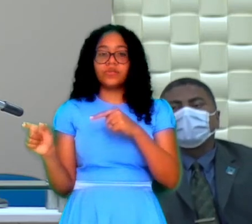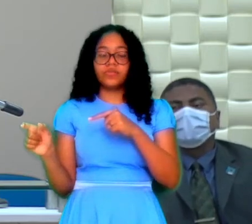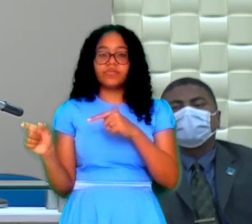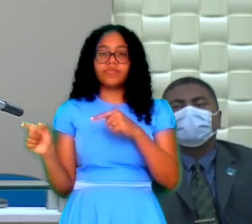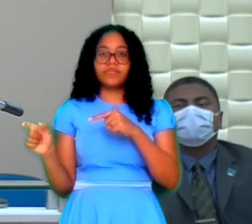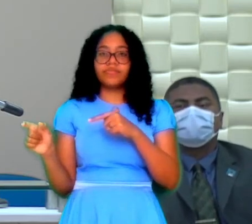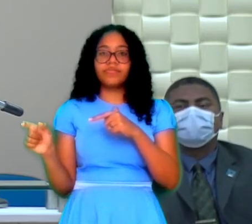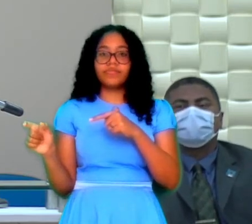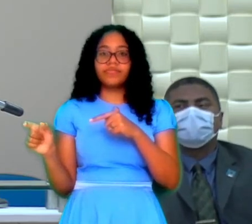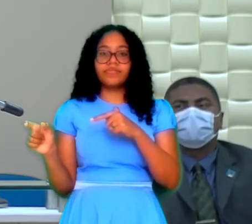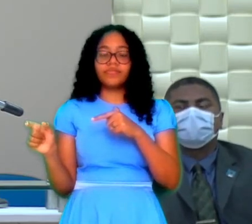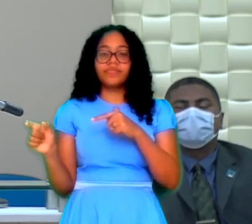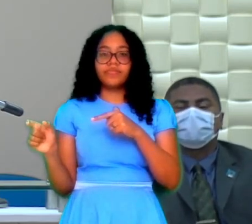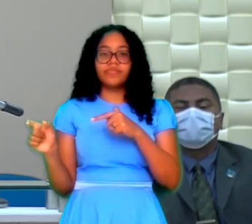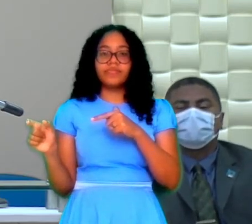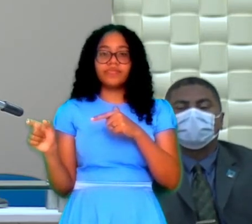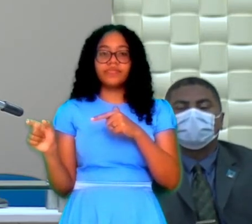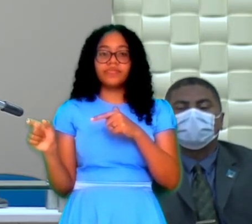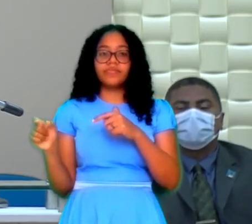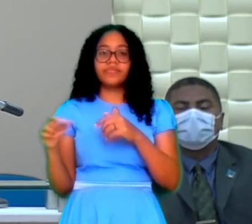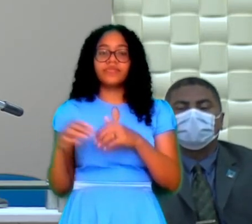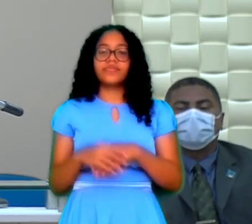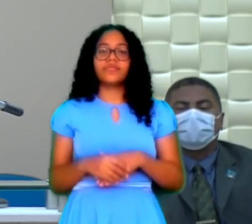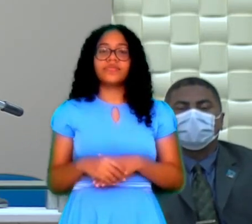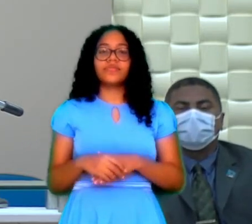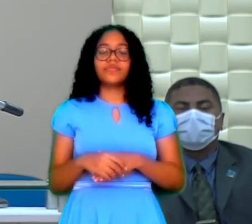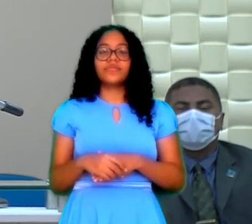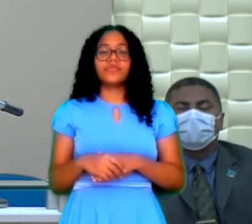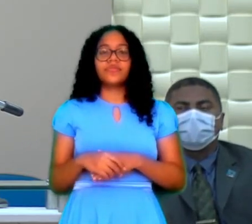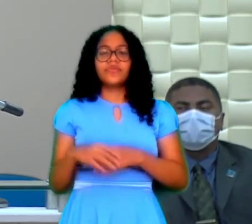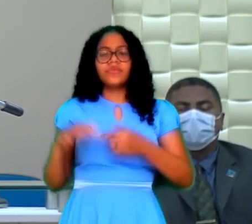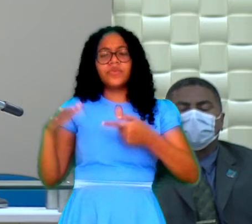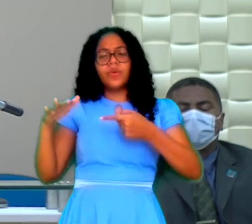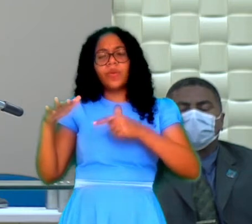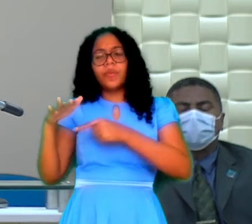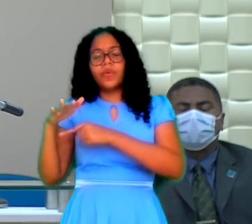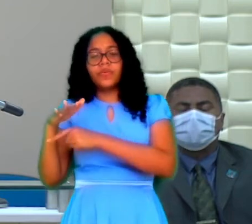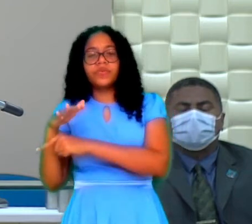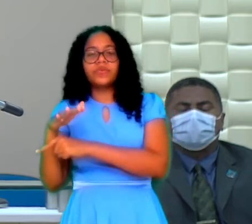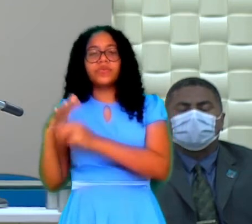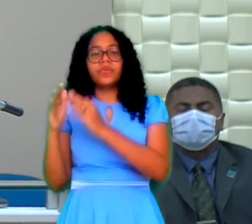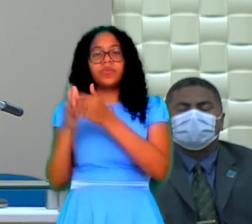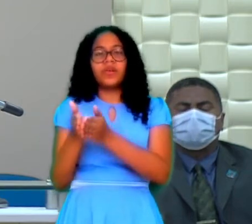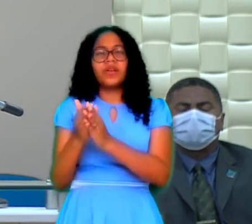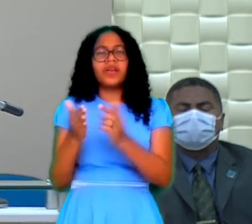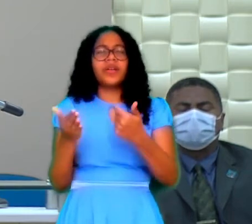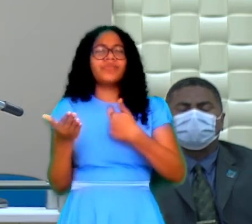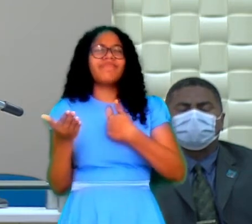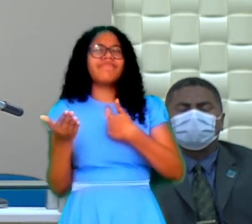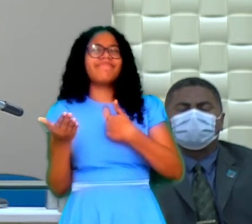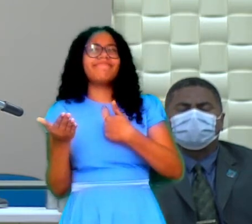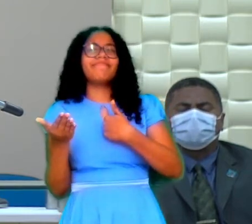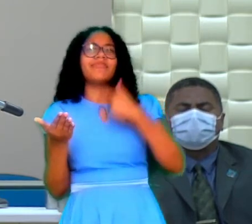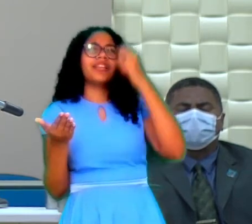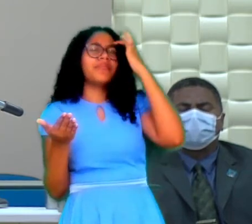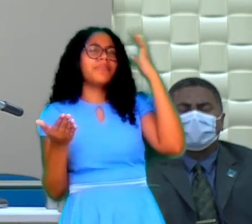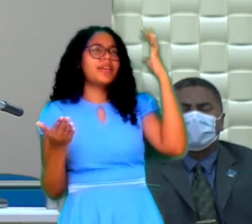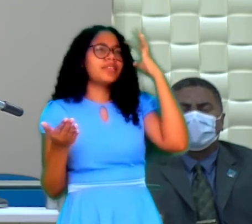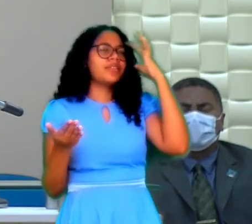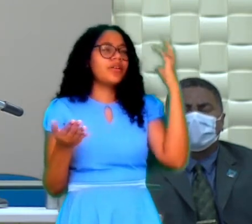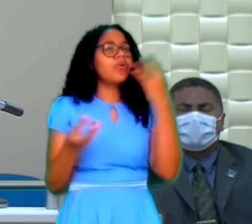do sapato, você pode reconhecer que males estão vindo por sua causa, e uma coisa importante você